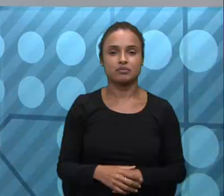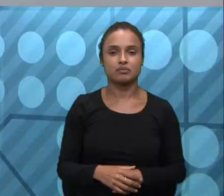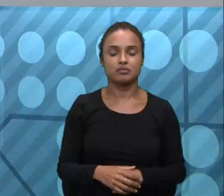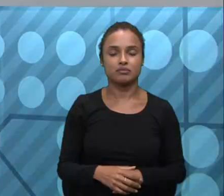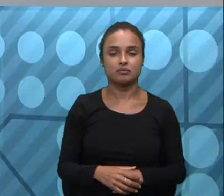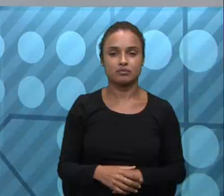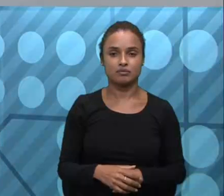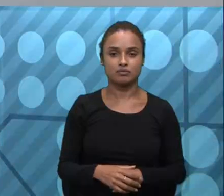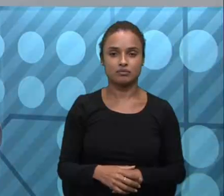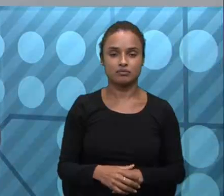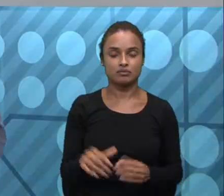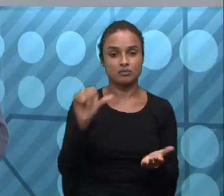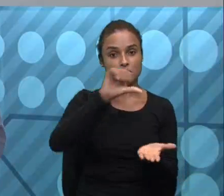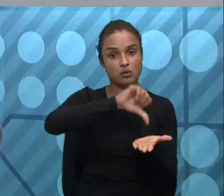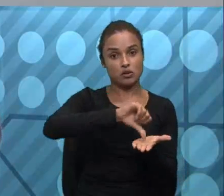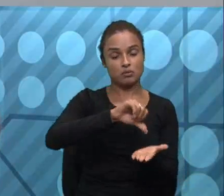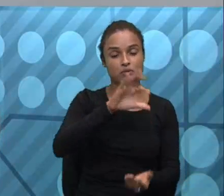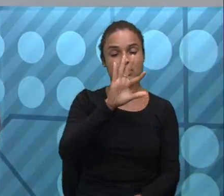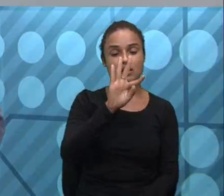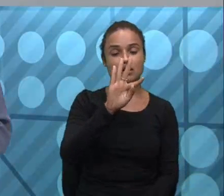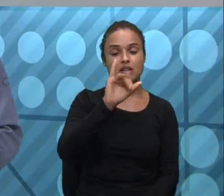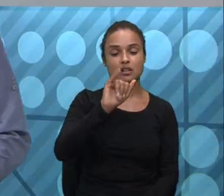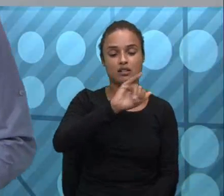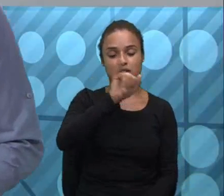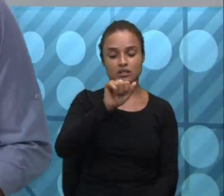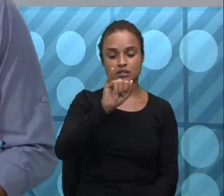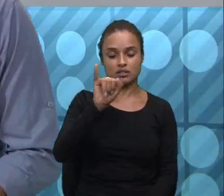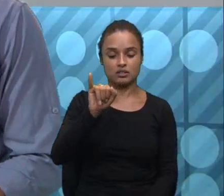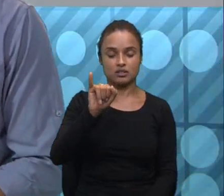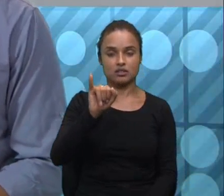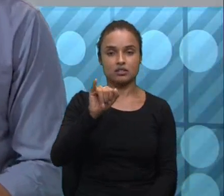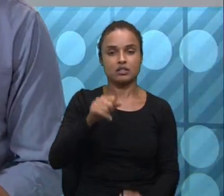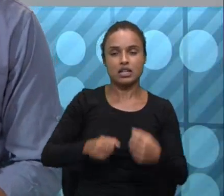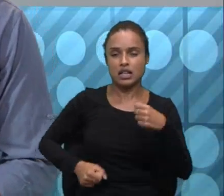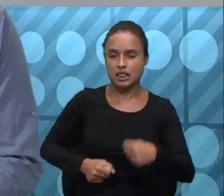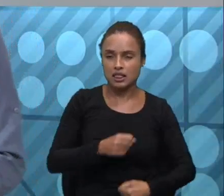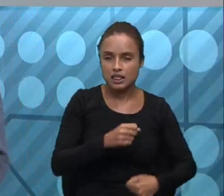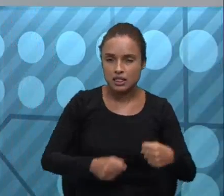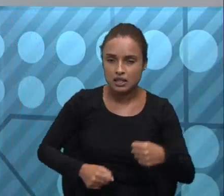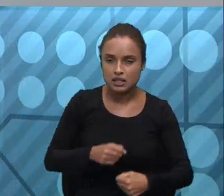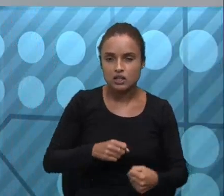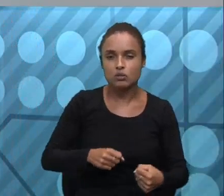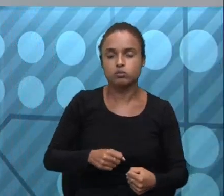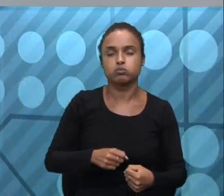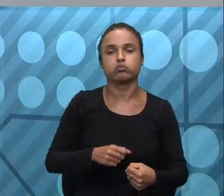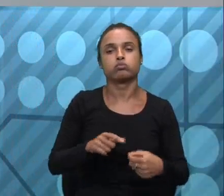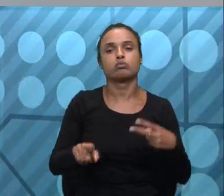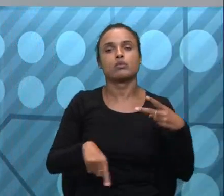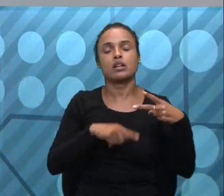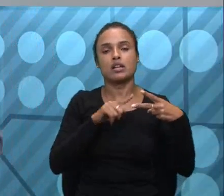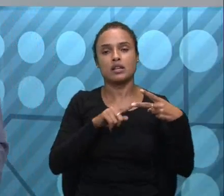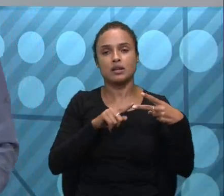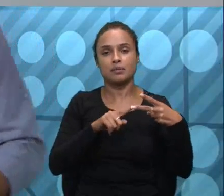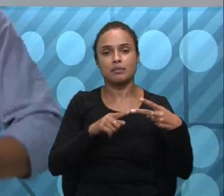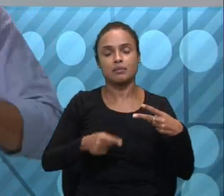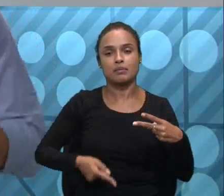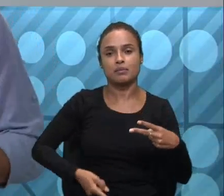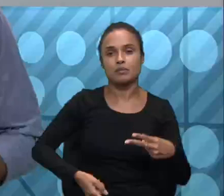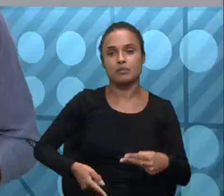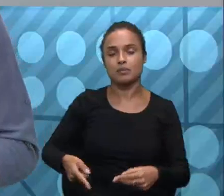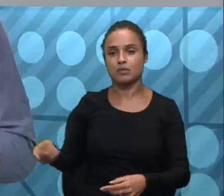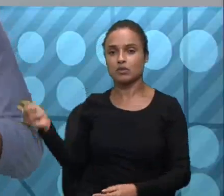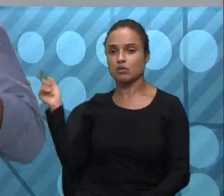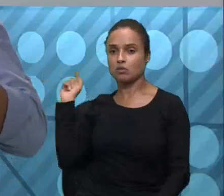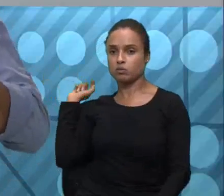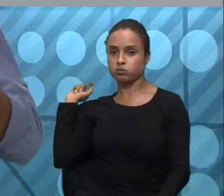tempo. Polo de Itajaí, Santa Catarina. Atletismo, as atividades de arremesso e lançamento, sensacional.